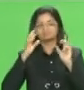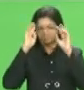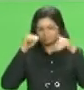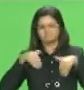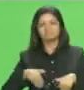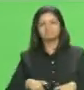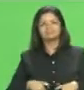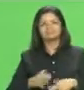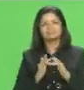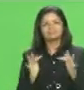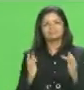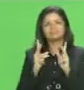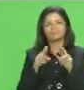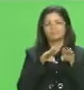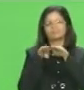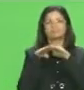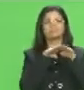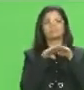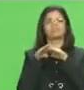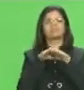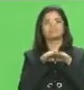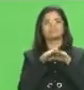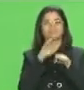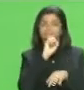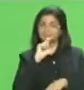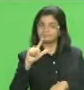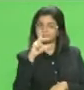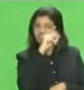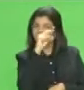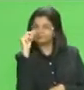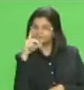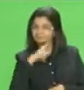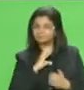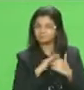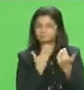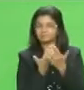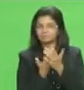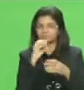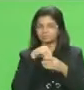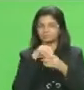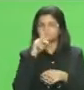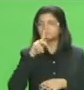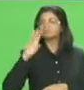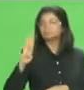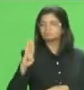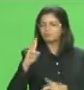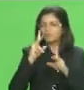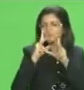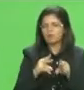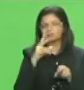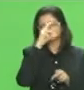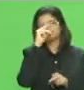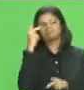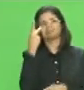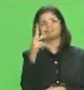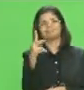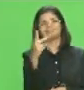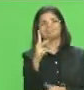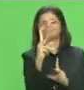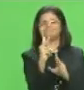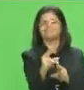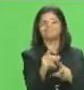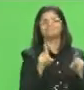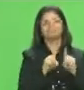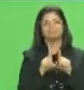para mostrar que eu sou igual a você. São Luís terá um prefeito, que dou escola pública, um prefeito que é igual a você, e um prefeito que